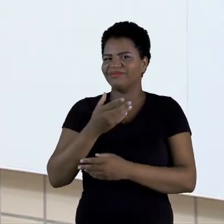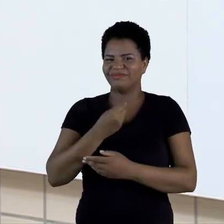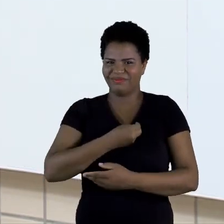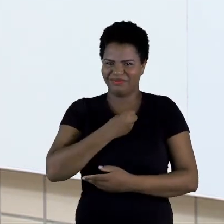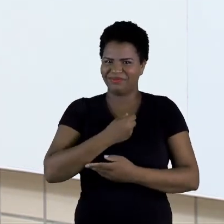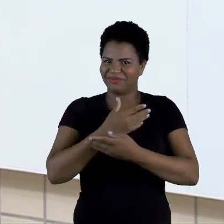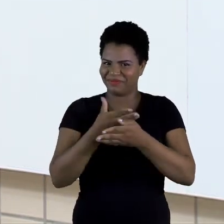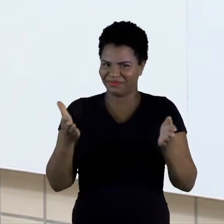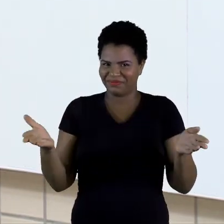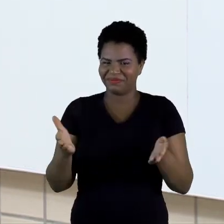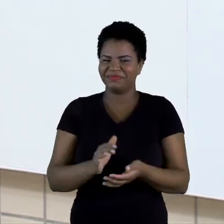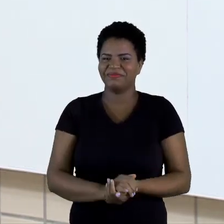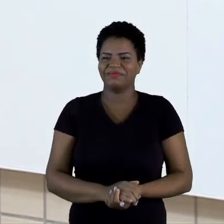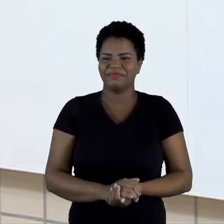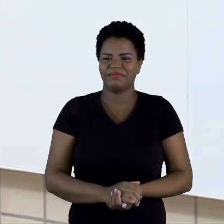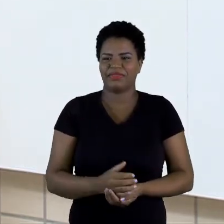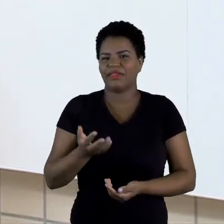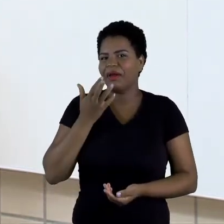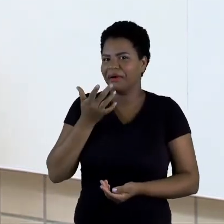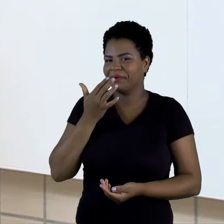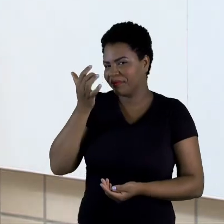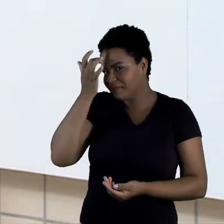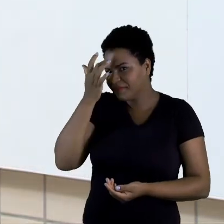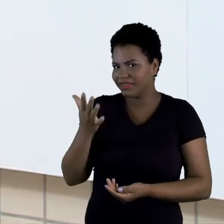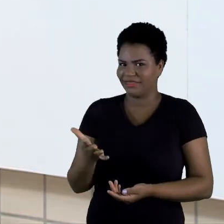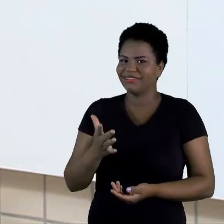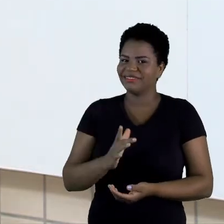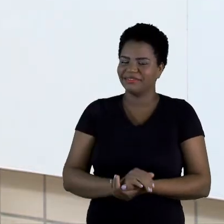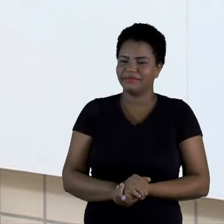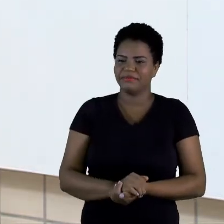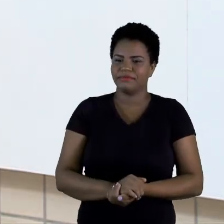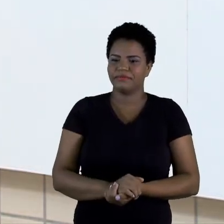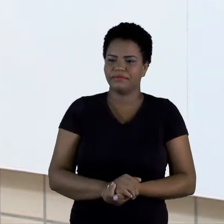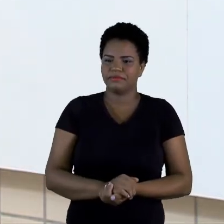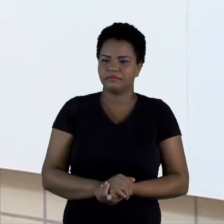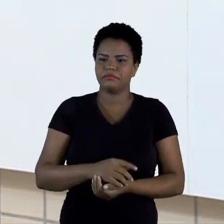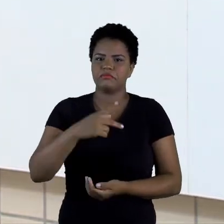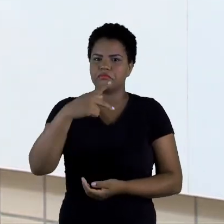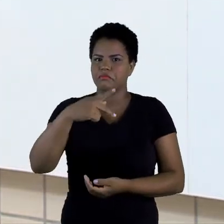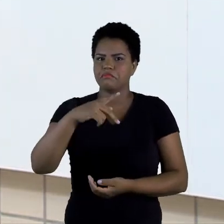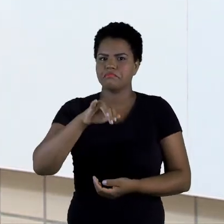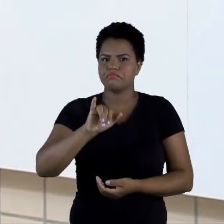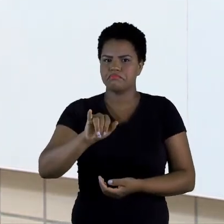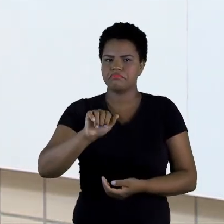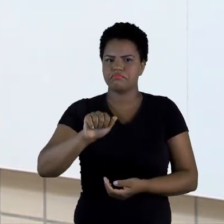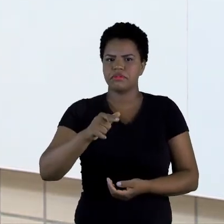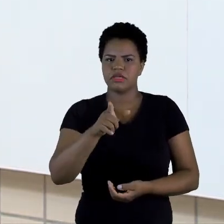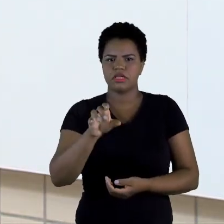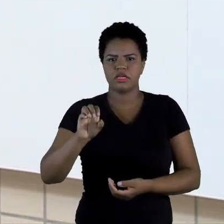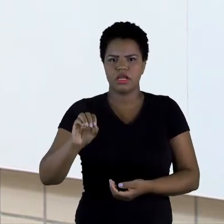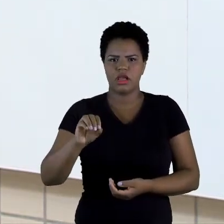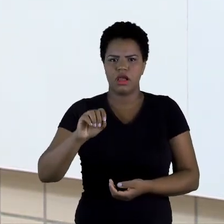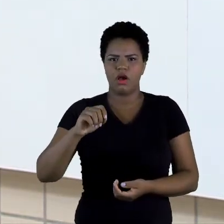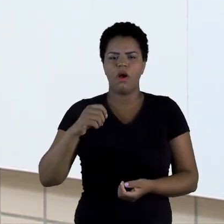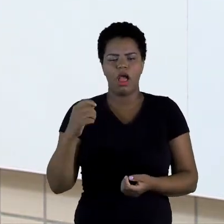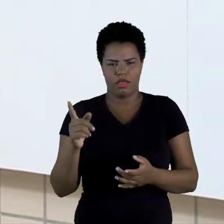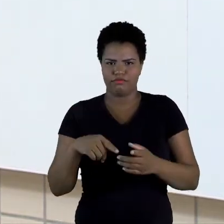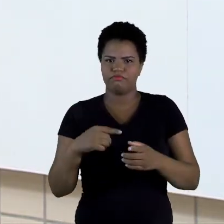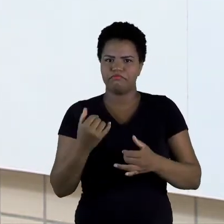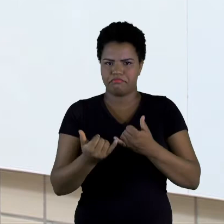Eu coloquei a cor, né? Ficou fácil. Olha o peão, um brinquedo. O peão está onde? Vamos